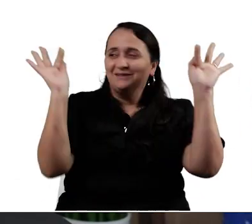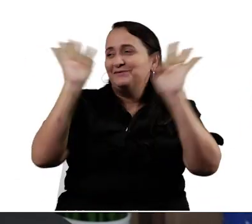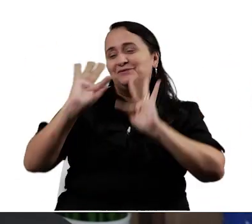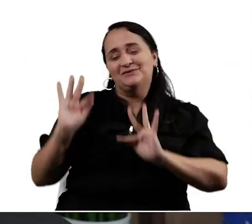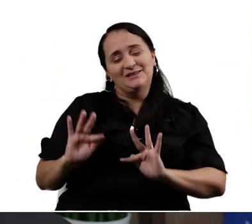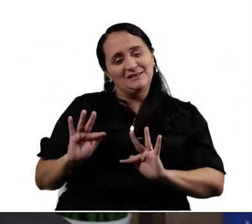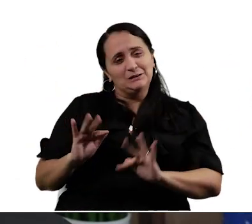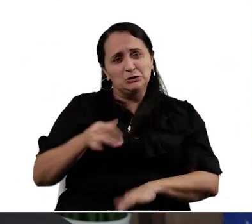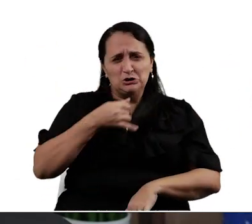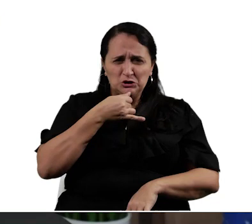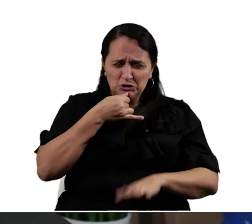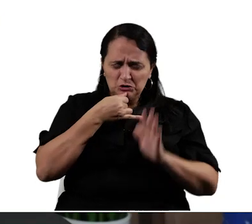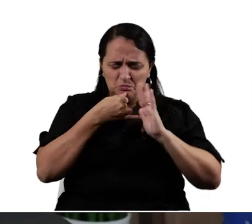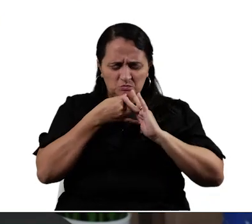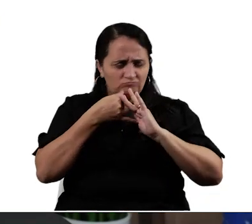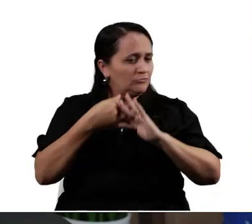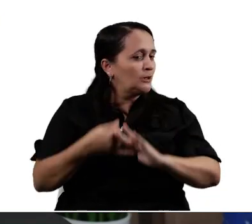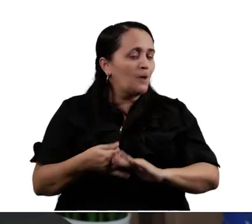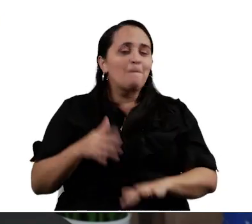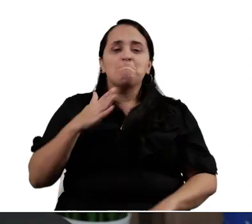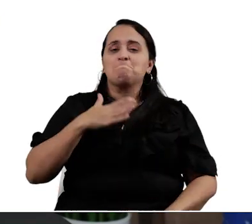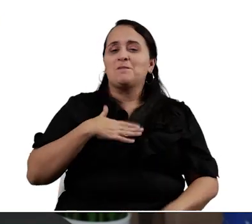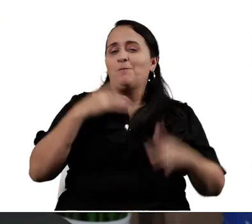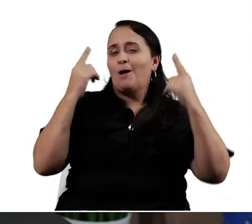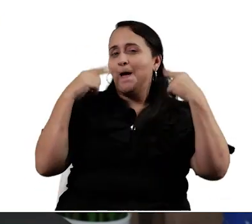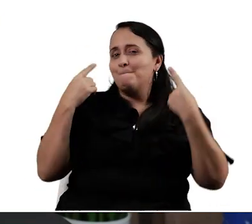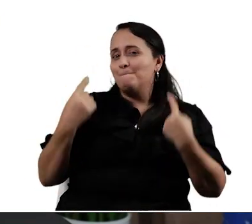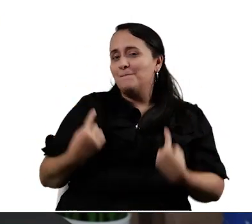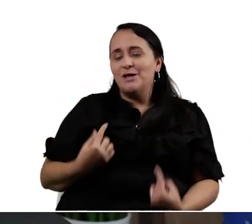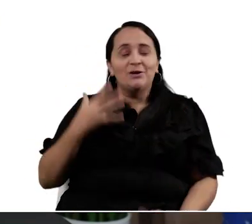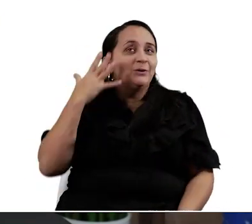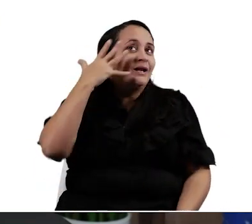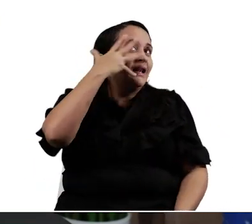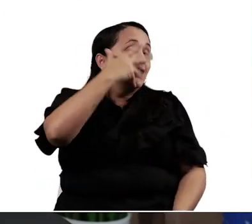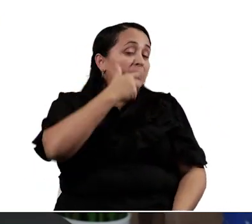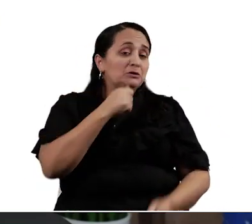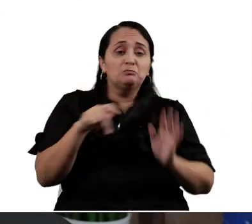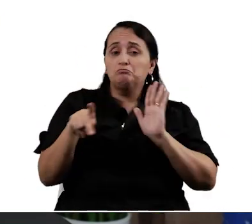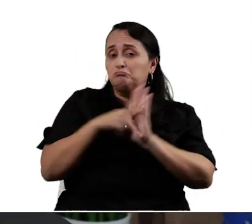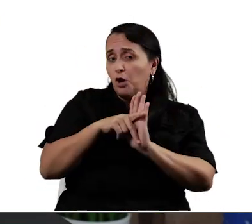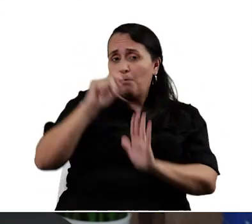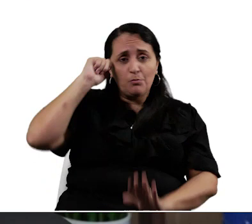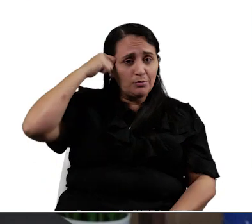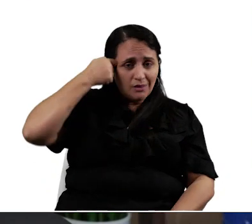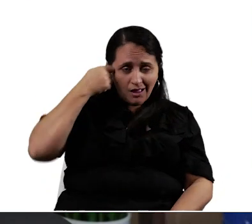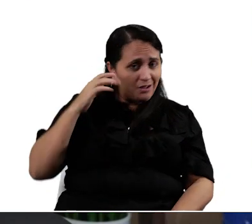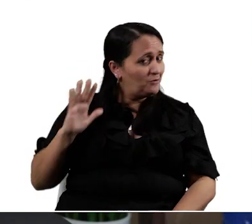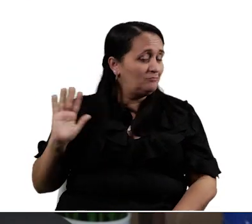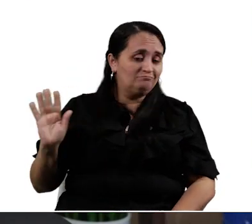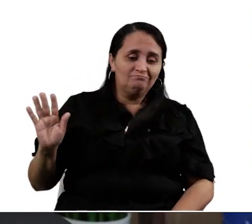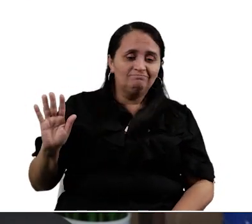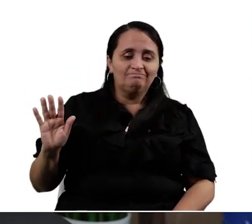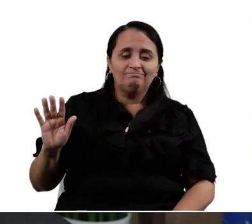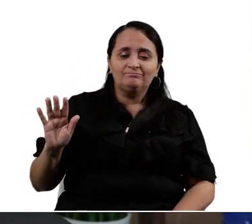estava triste mais, porque ela descobriu que o cabelo dela era lindo, era característico da raça dela. Sara sorriu e falou,